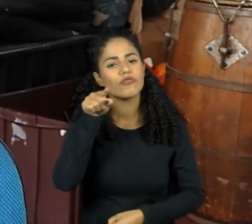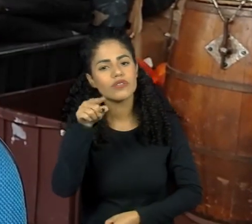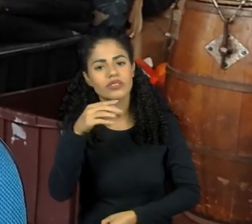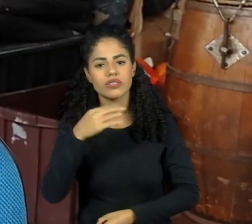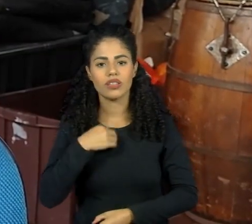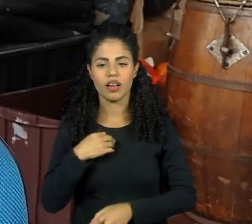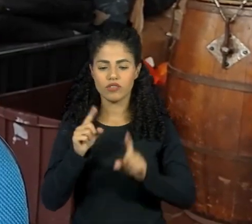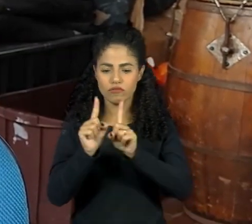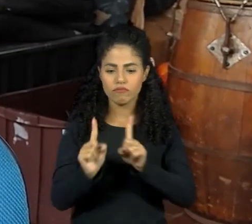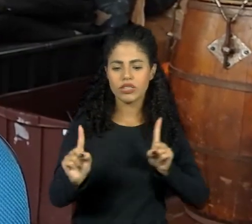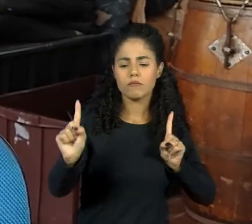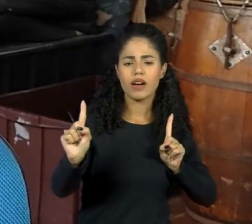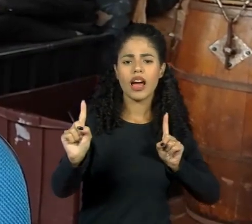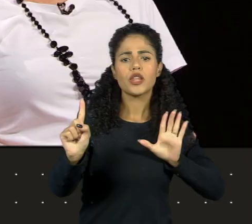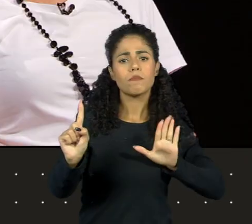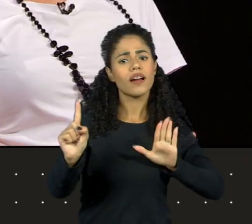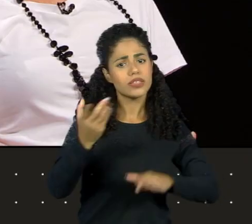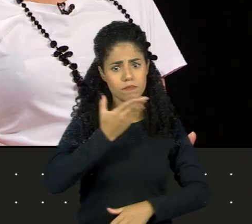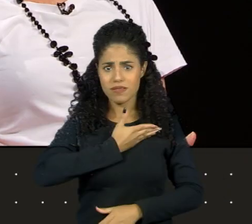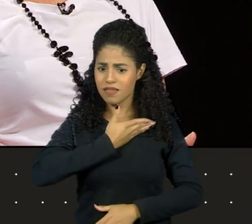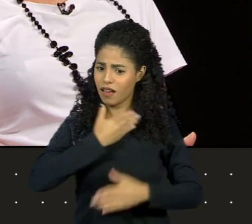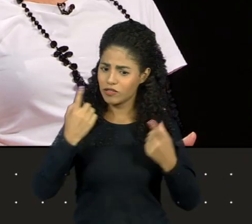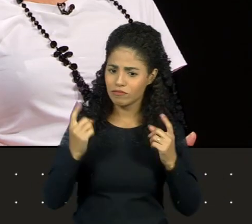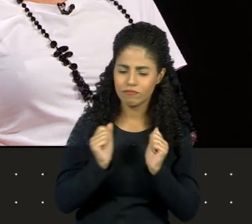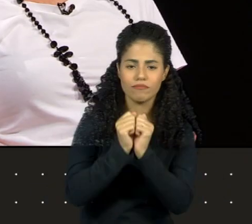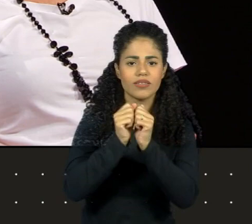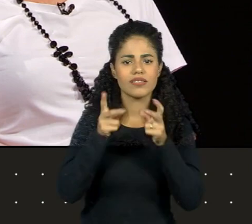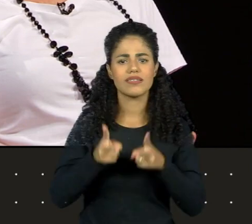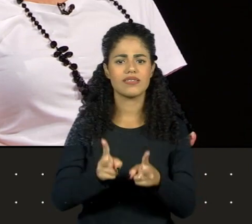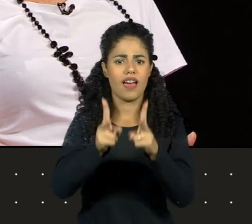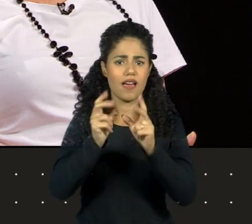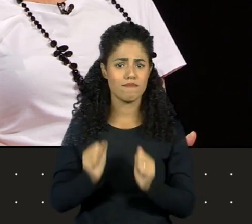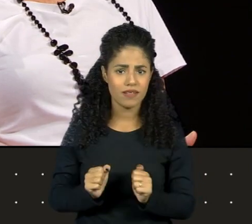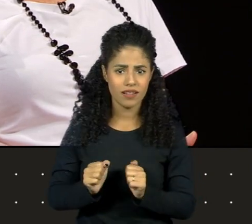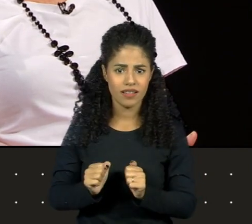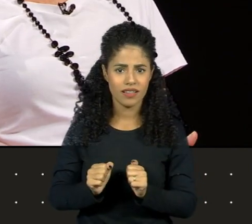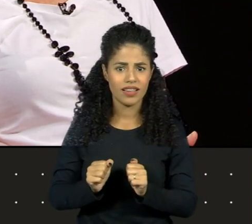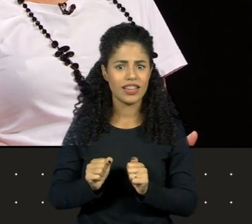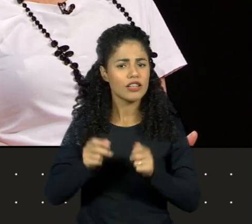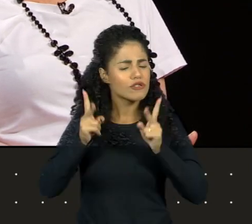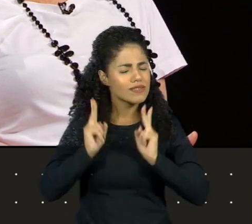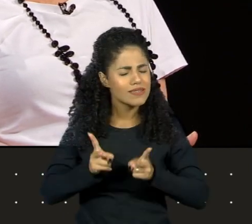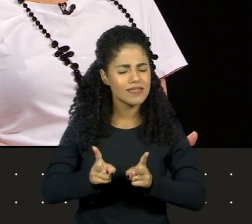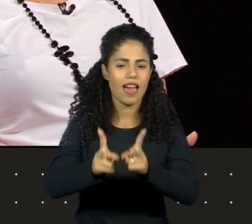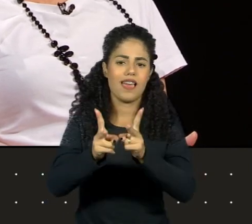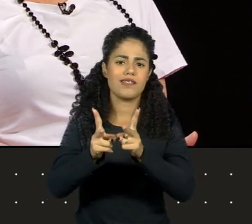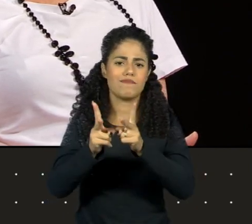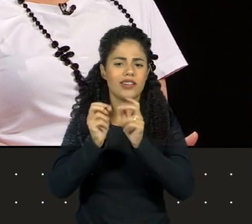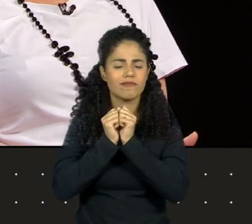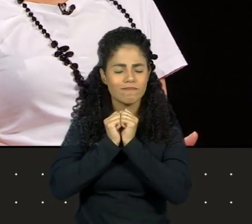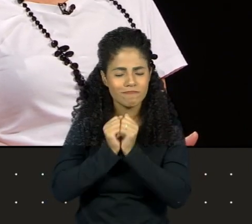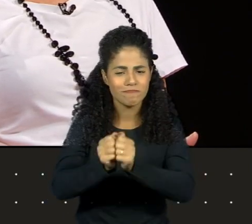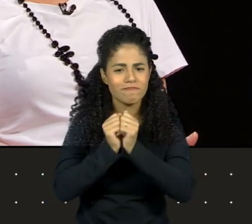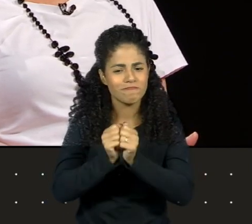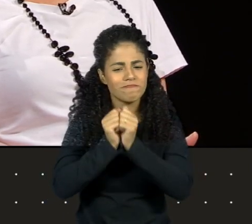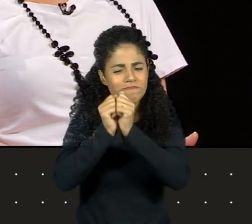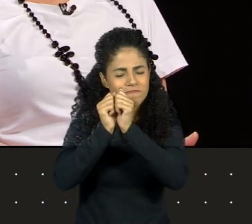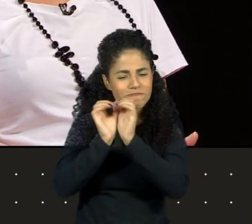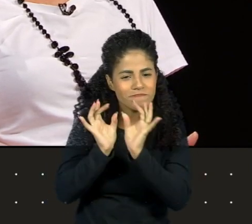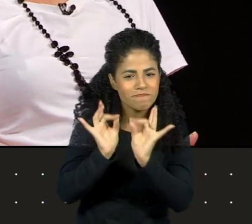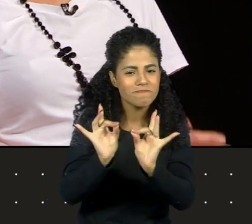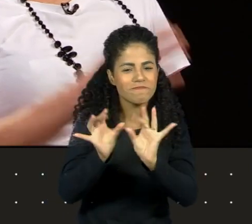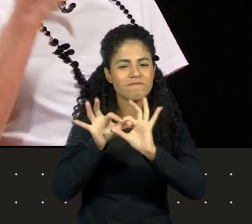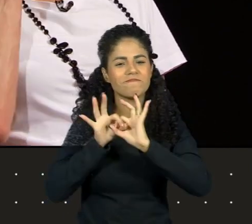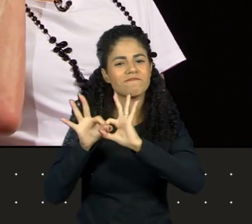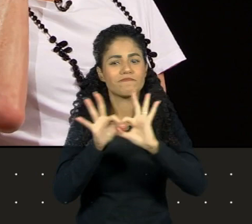eu estou no meu canto. Quando a gente se encontra é como se a gente não tivesse separado nunca. Então, o